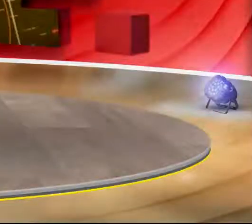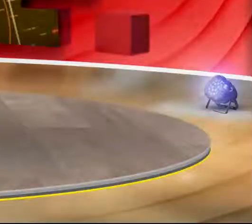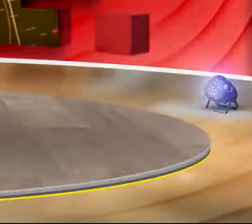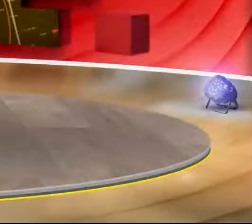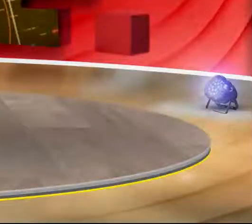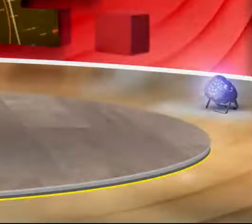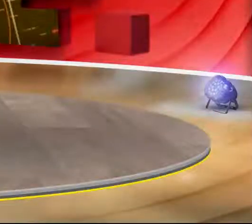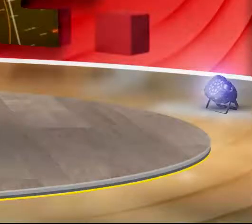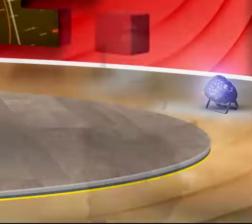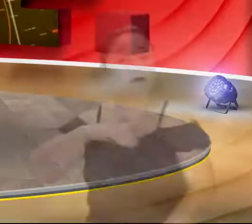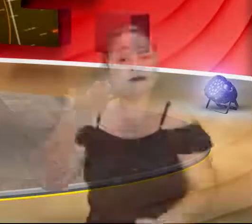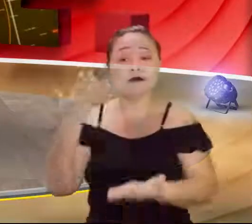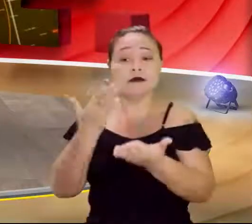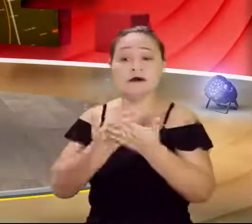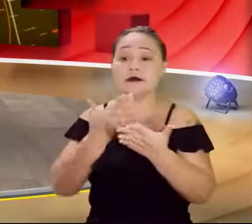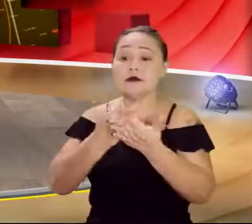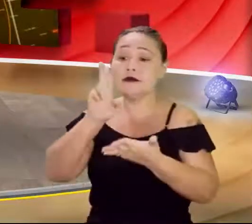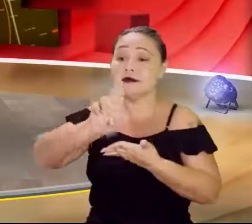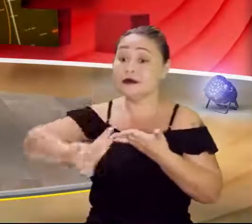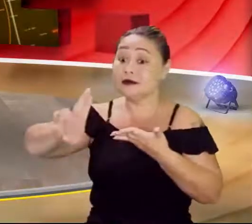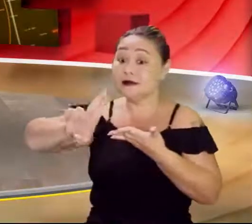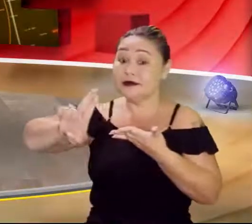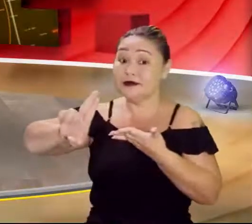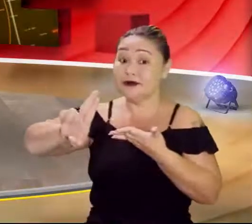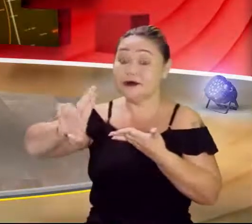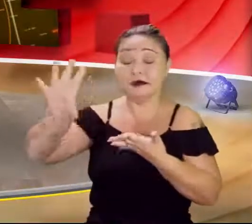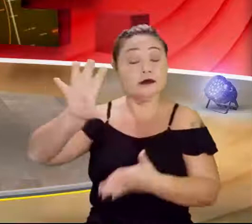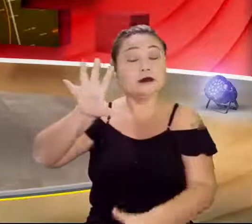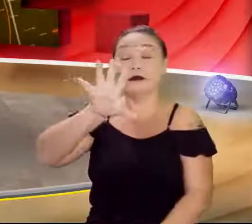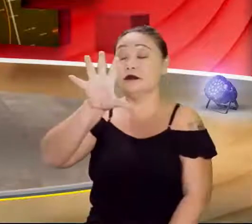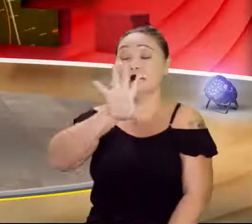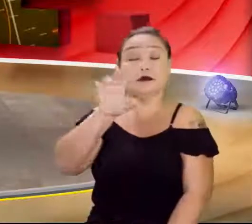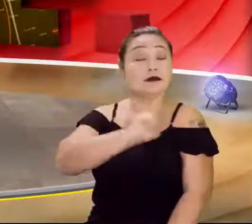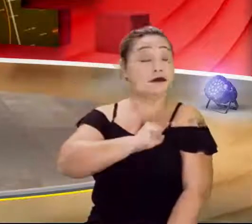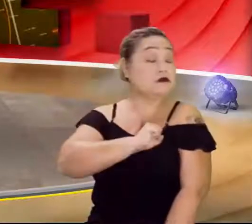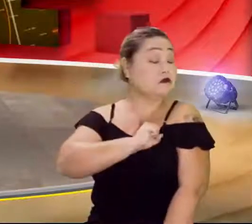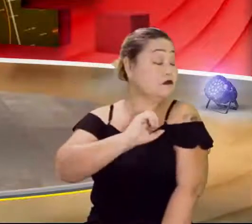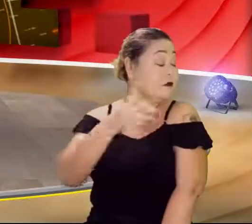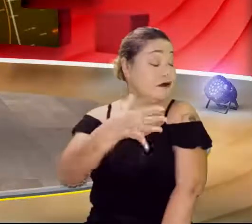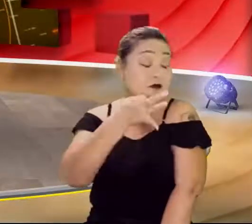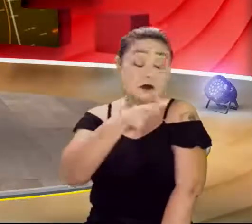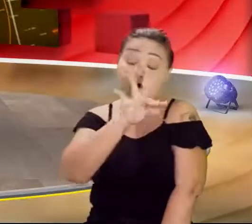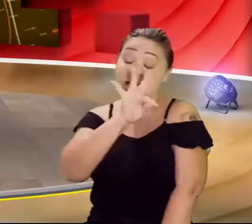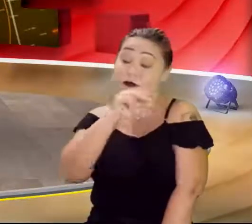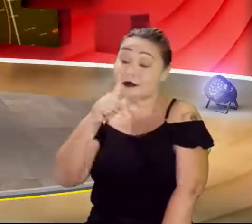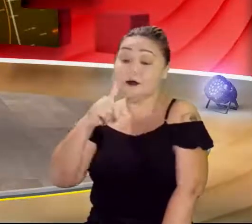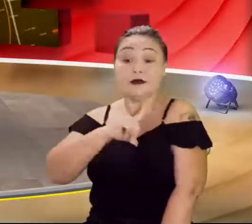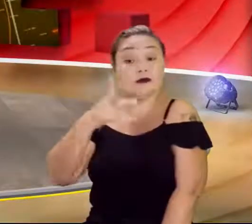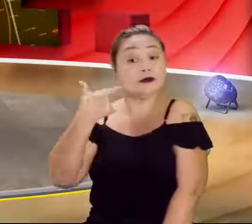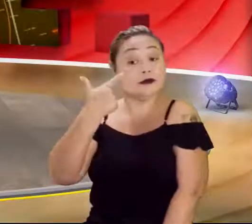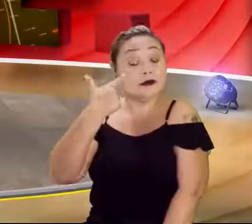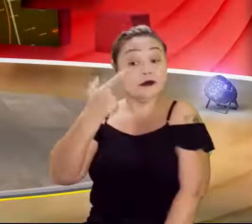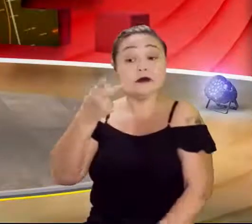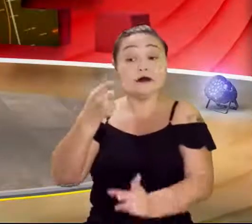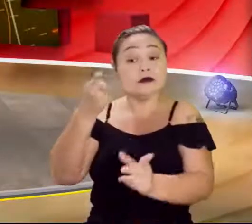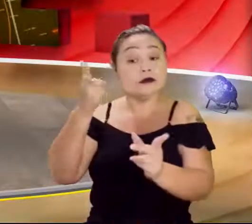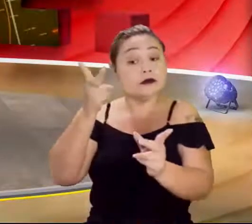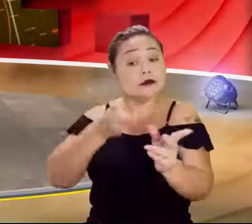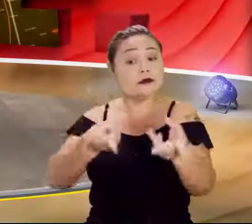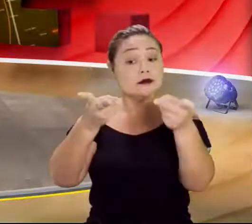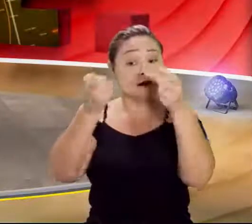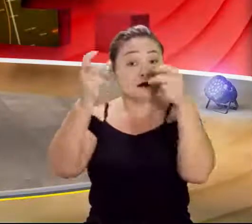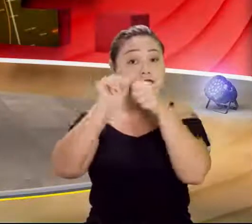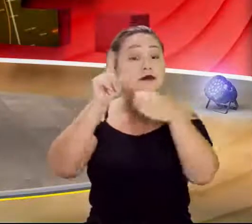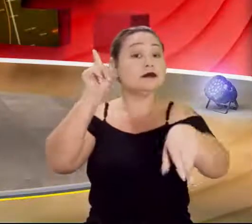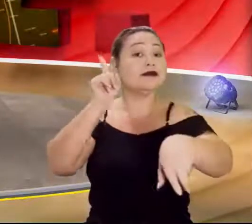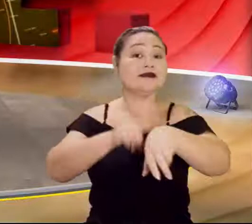E vamos que vamos na aula de aplicações. Eu adorei, eu achei top. Foi muito bom. É sempre bom você perceber, e aí é uma hora